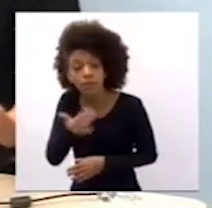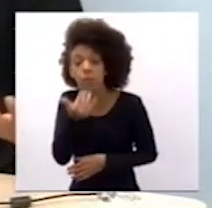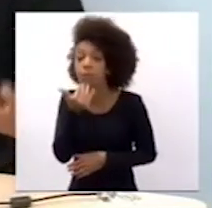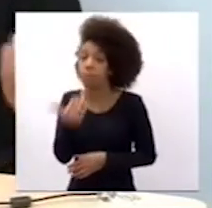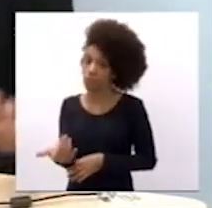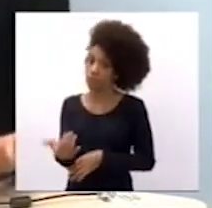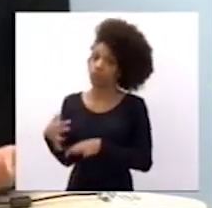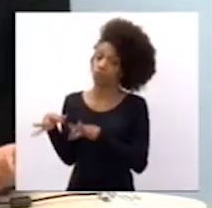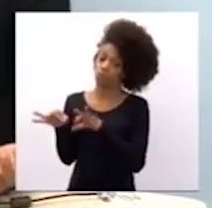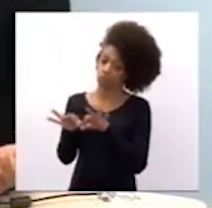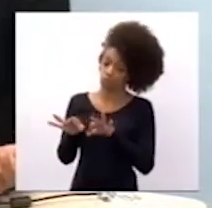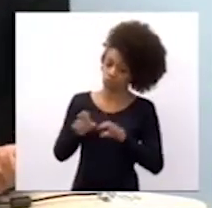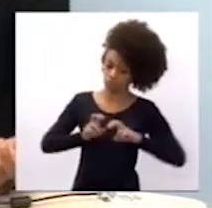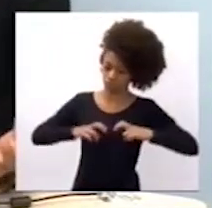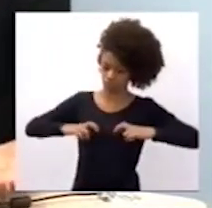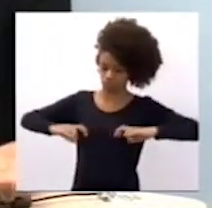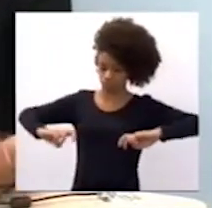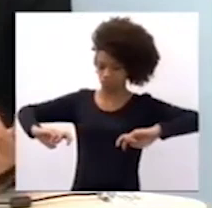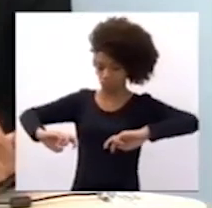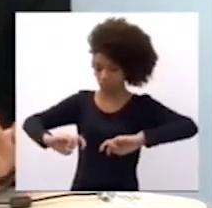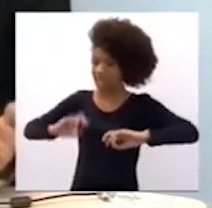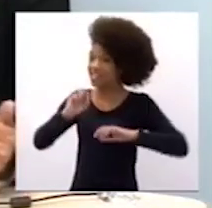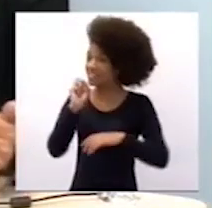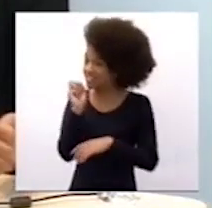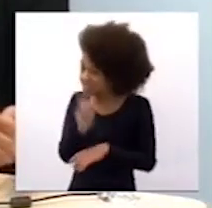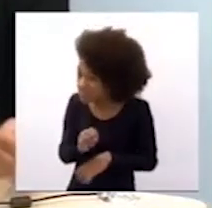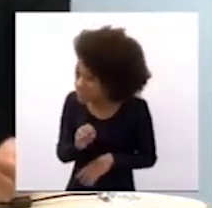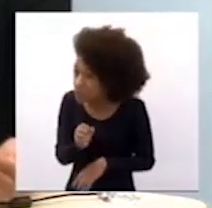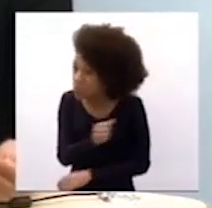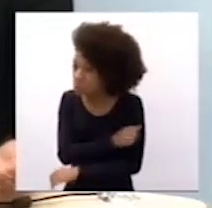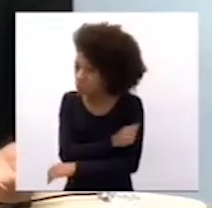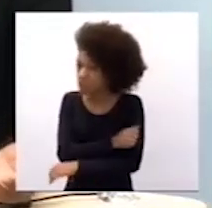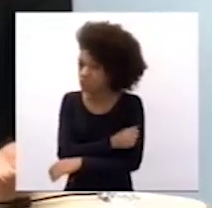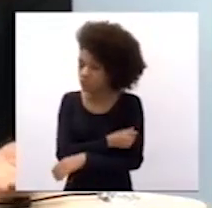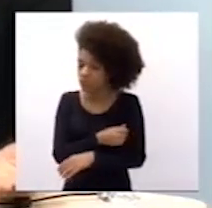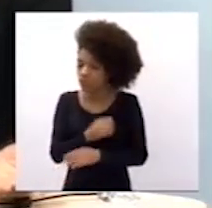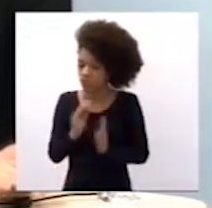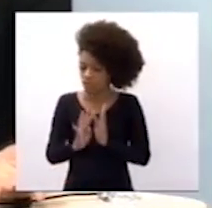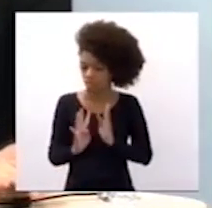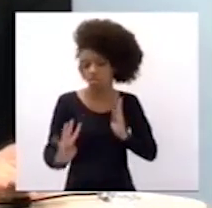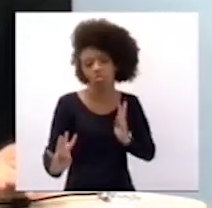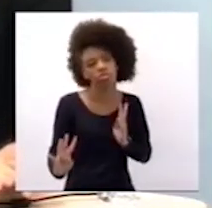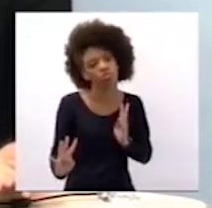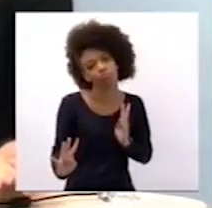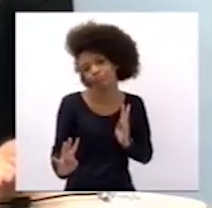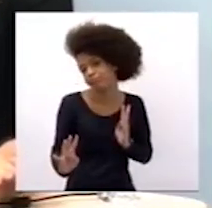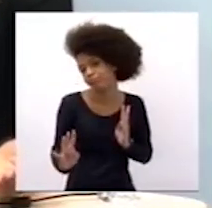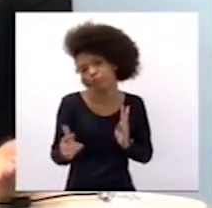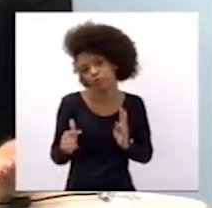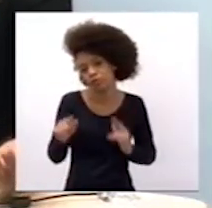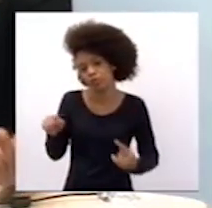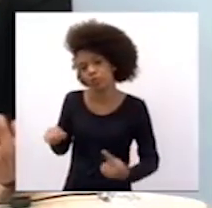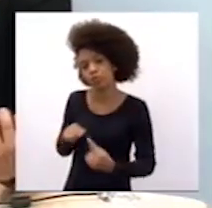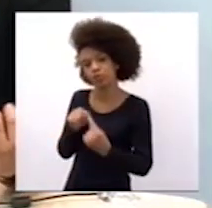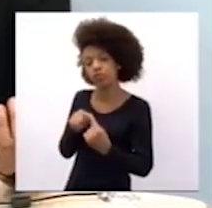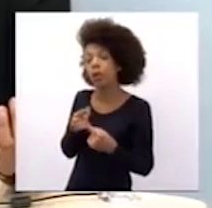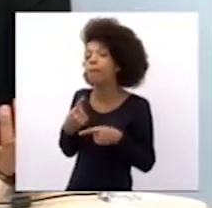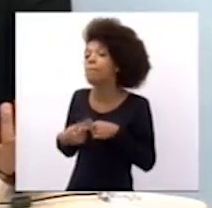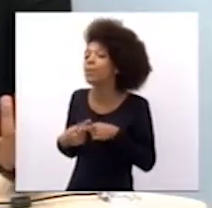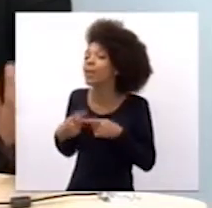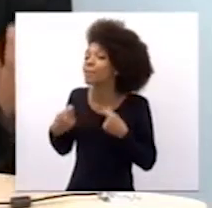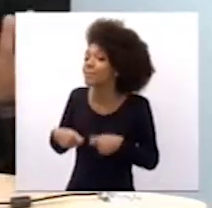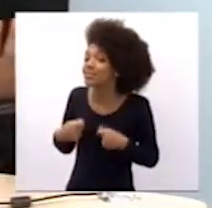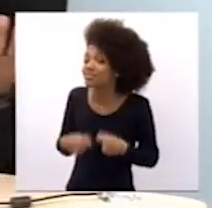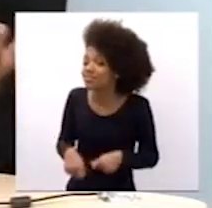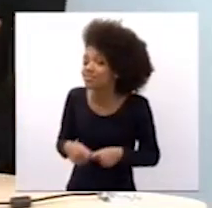uma organização em roda. Se os alunos ficarem em fileiras, eu não vou atingir o meu objetivo. Porque eu preciso